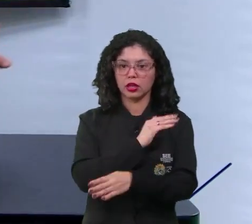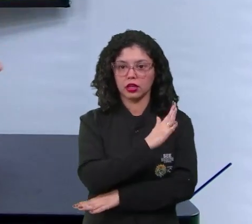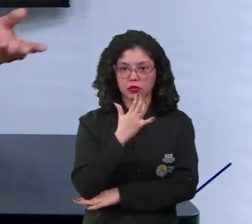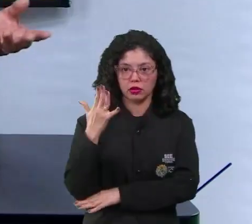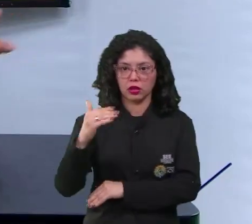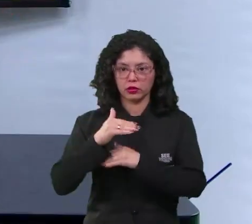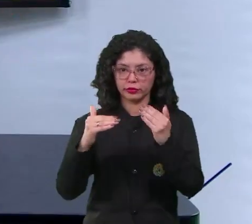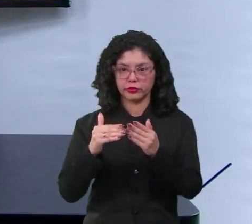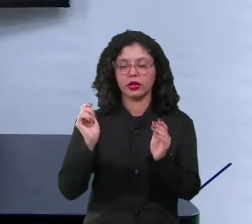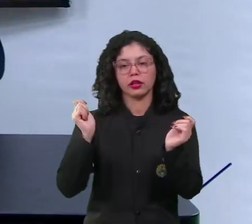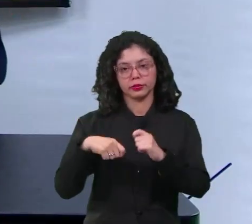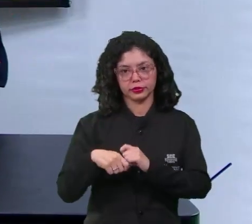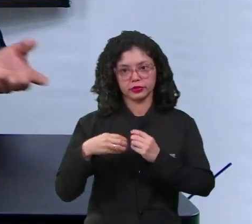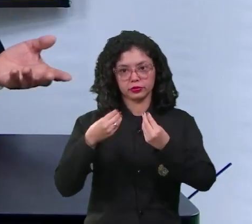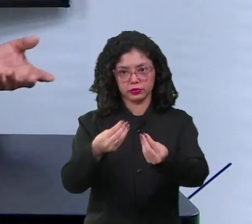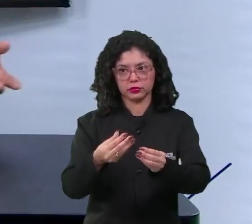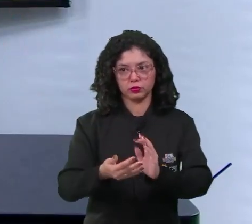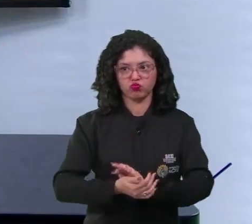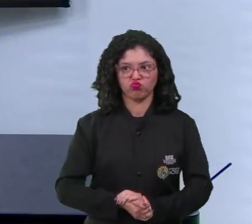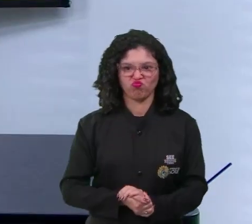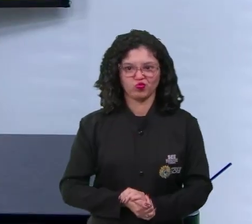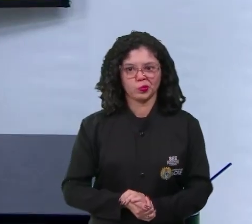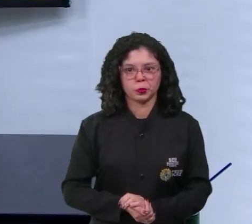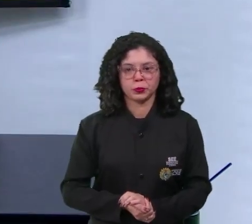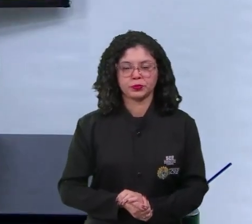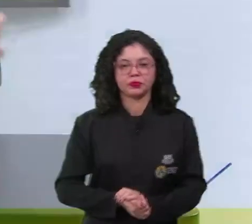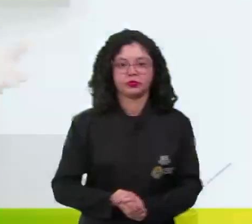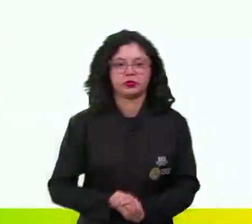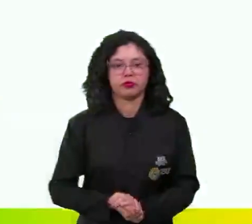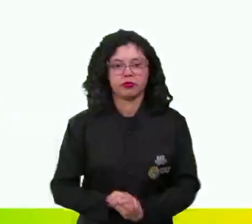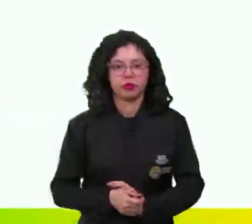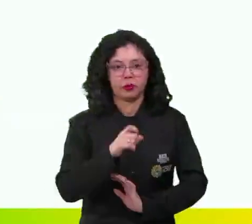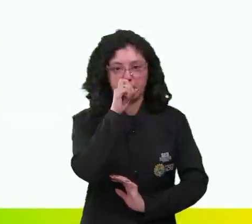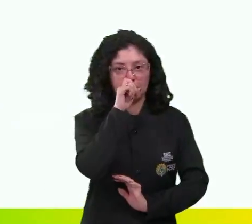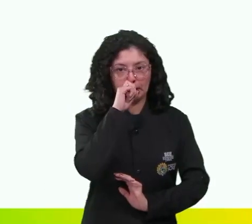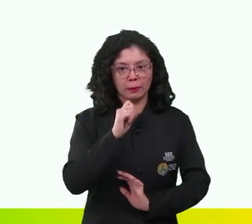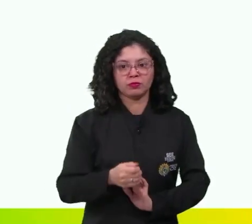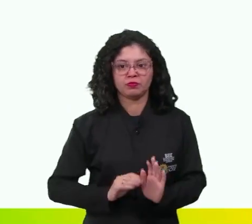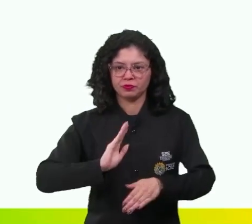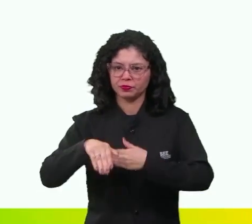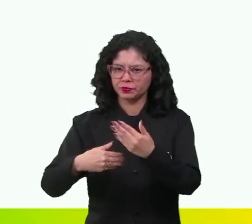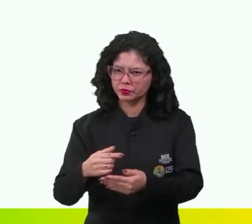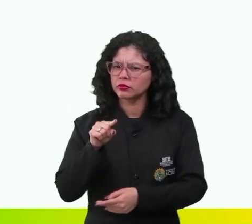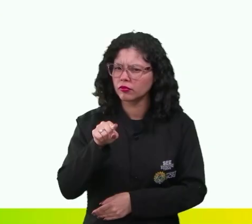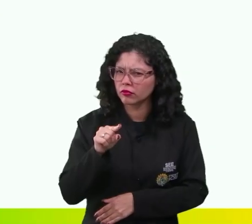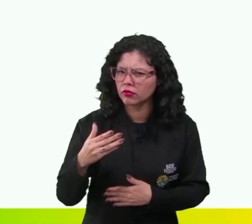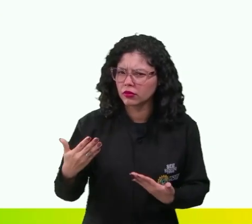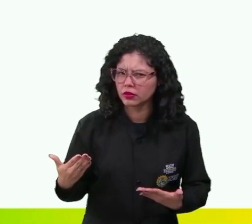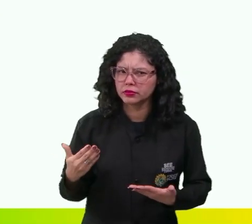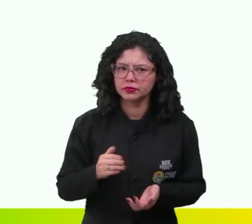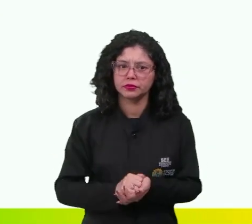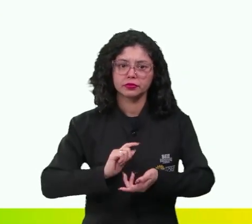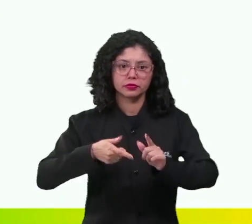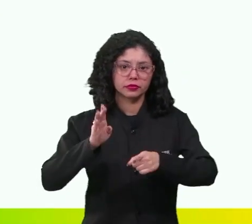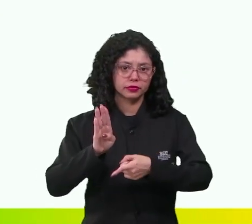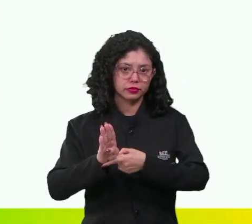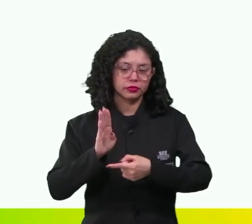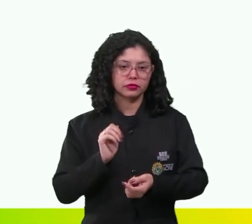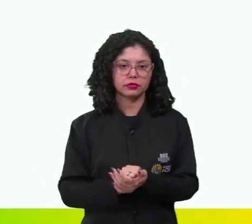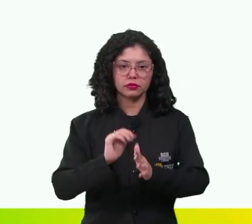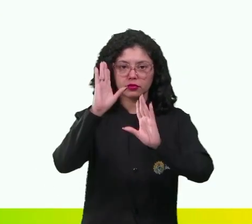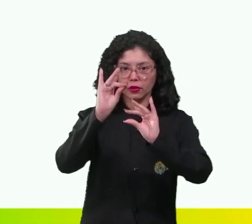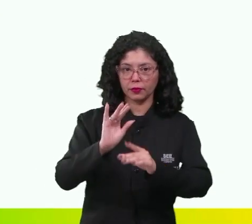natureza tudo o que ela possa oferecer. Então, isso aqui tem a ver com desenvolvimento sustentável. Letra B.